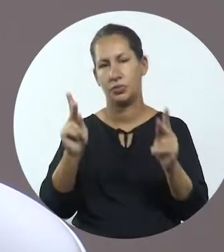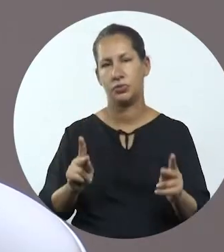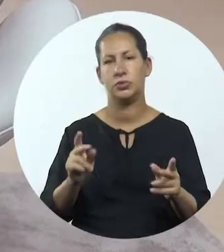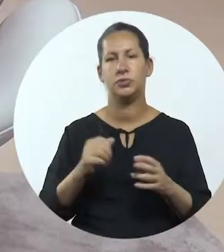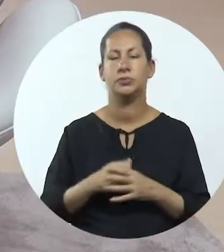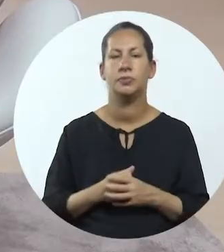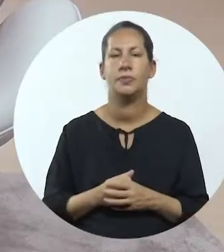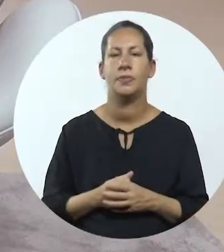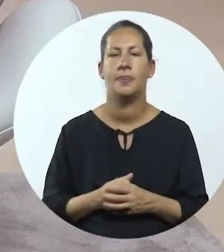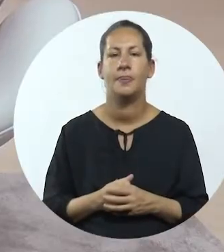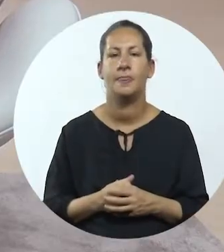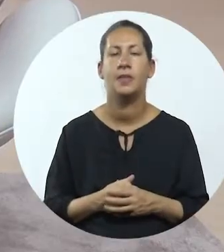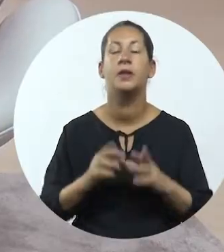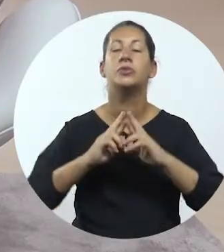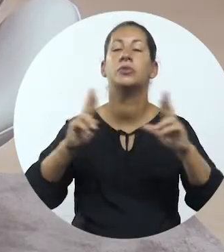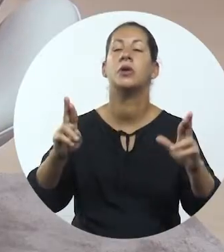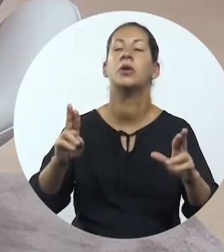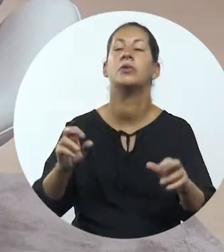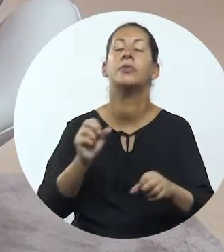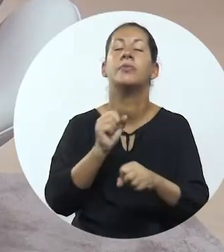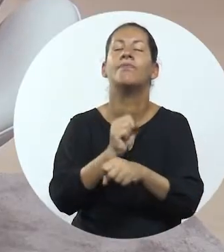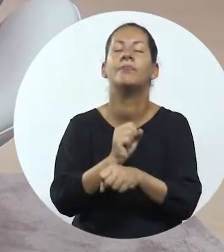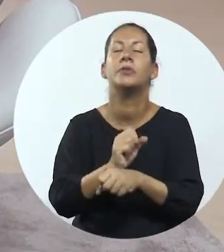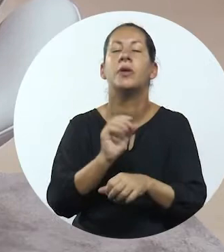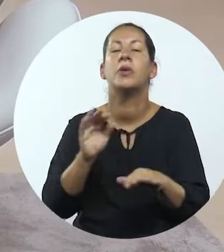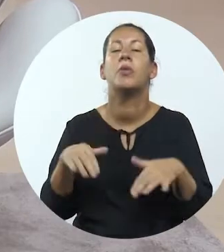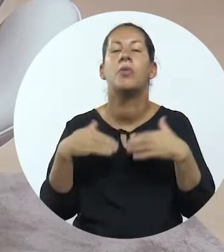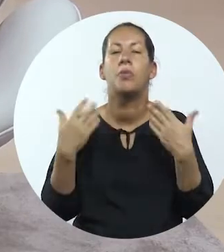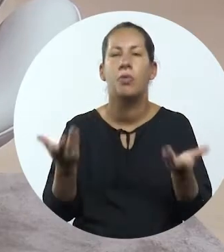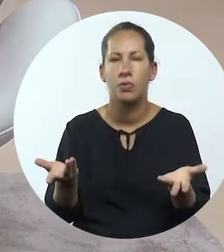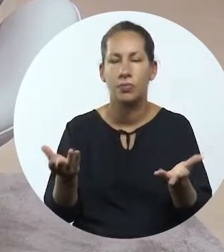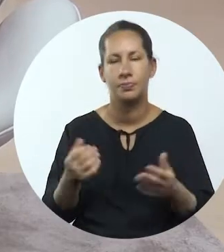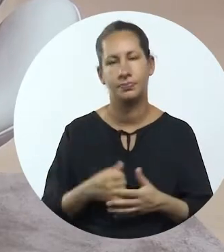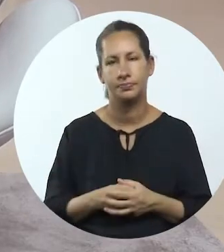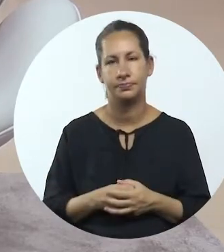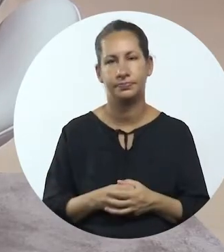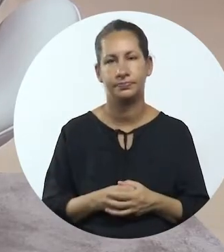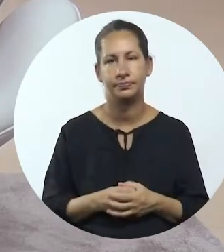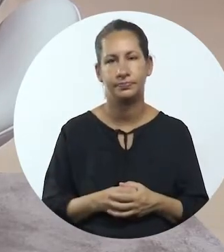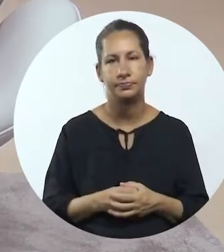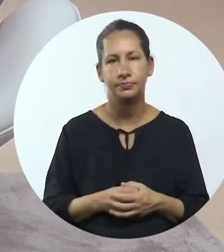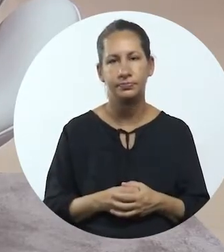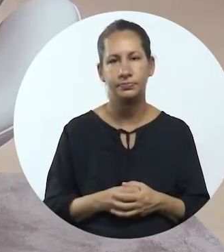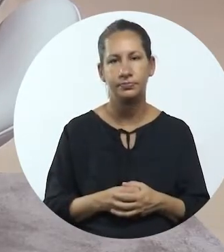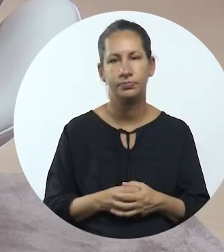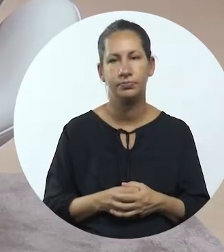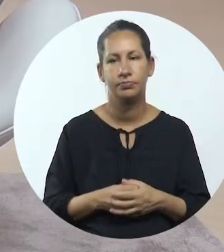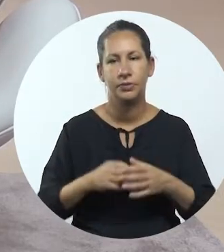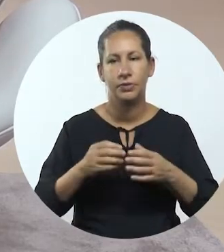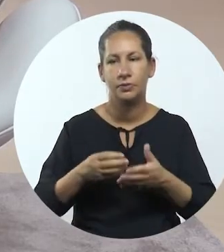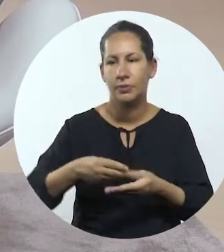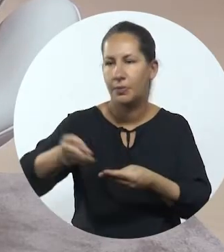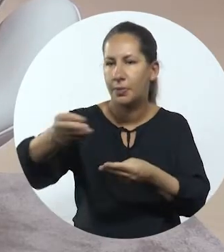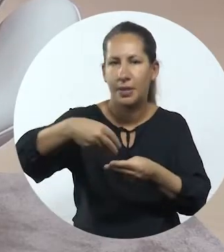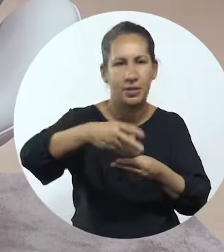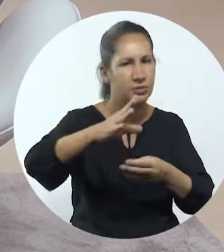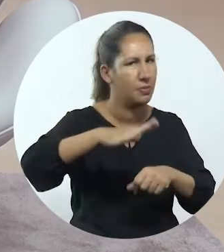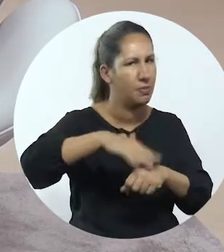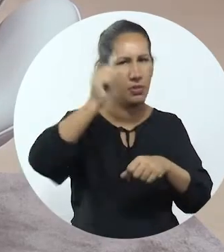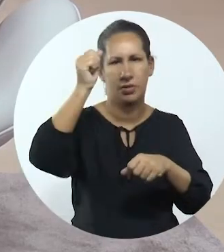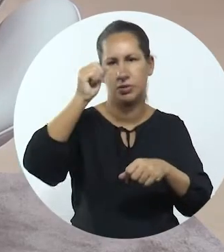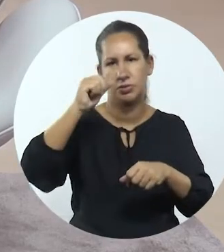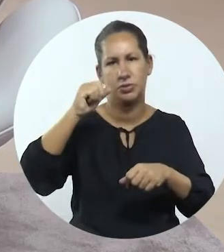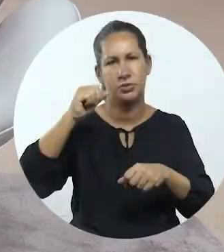tribunal. E que resultados vocês esperam a partir dessa integração? Uma propagação muito maior da